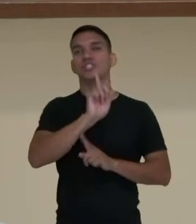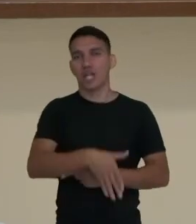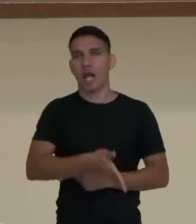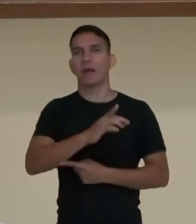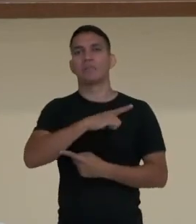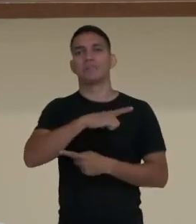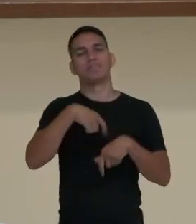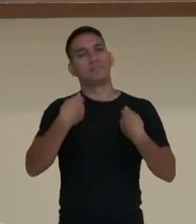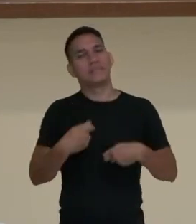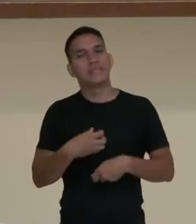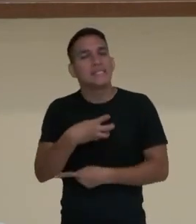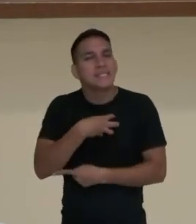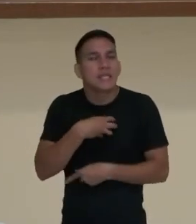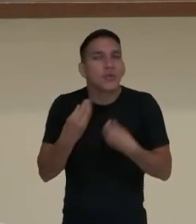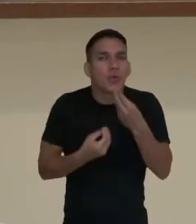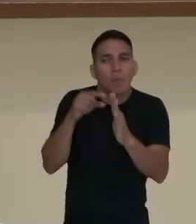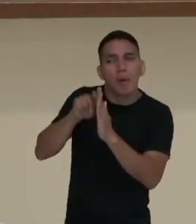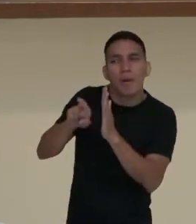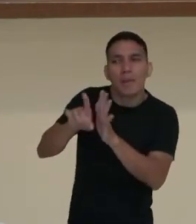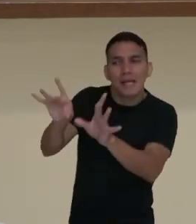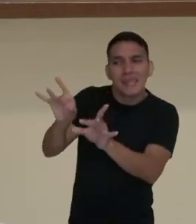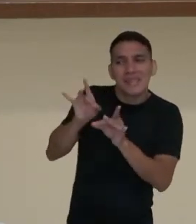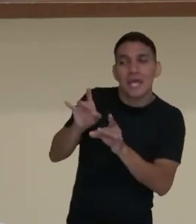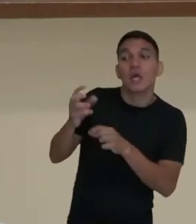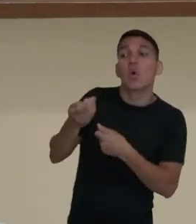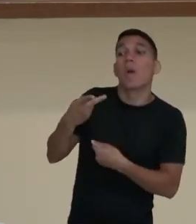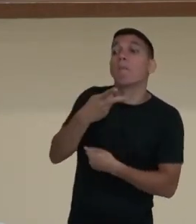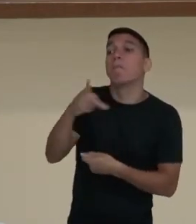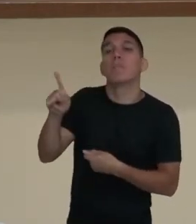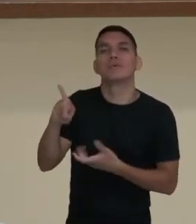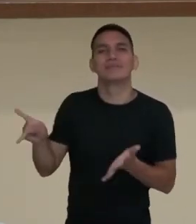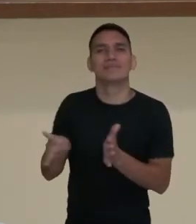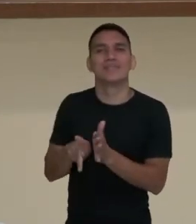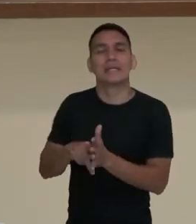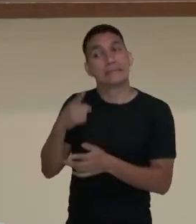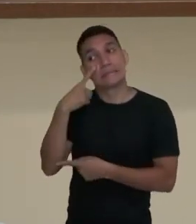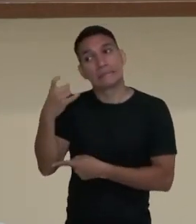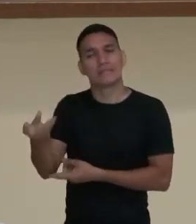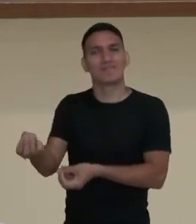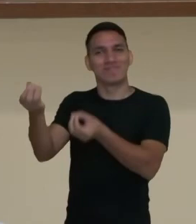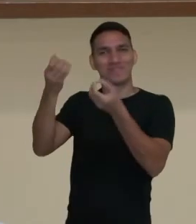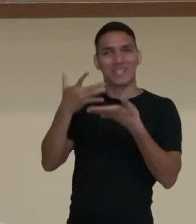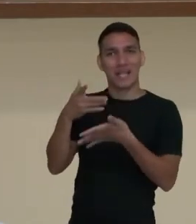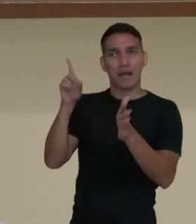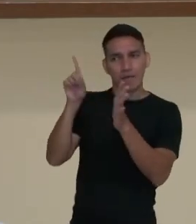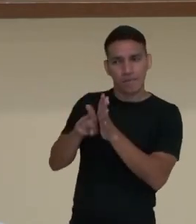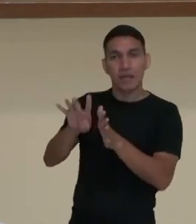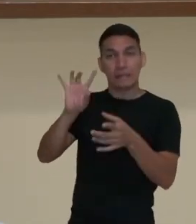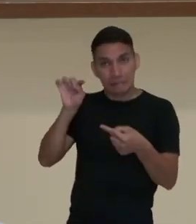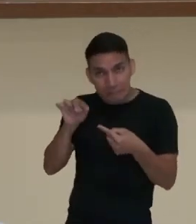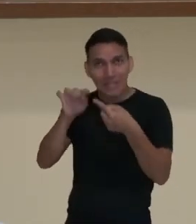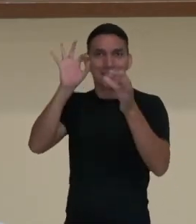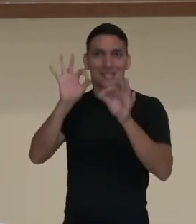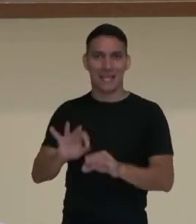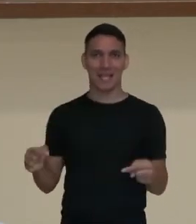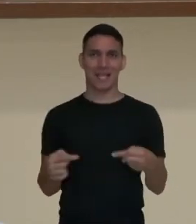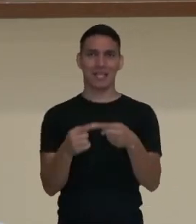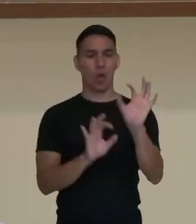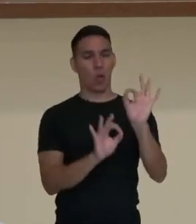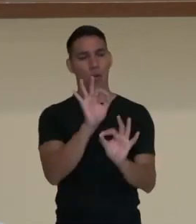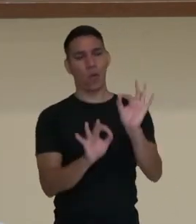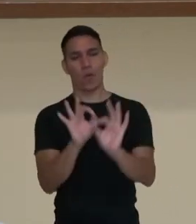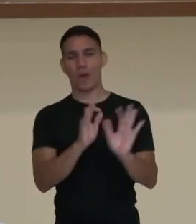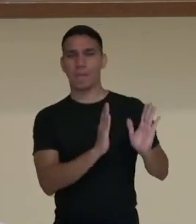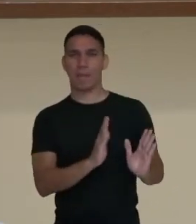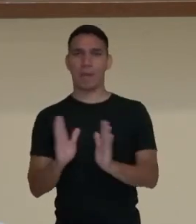jeito de perguntar para tirar da pessoa entrevistada coisas interessantes. Saber fazer a pergunta na hora certa, saber organizar.